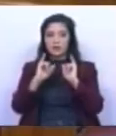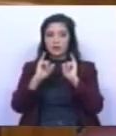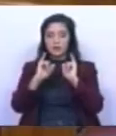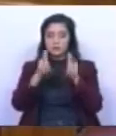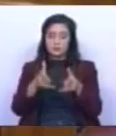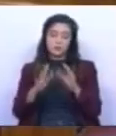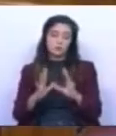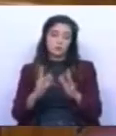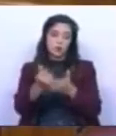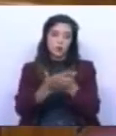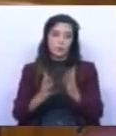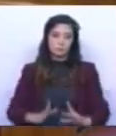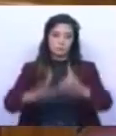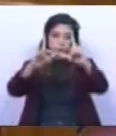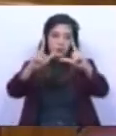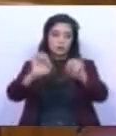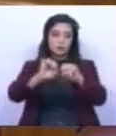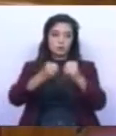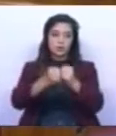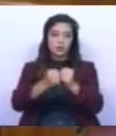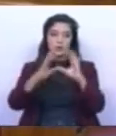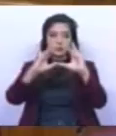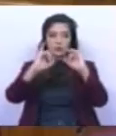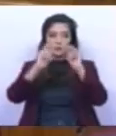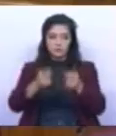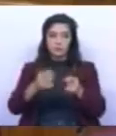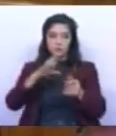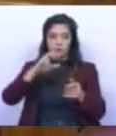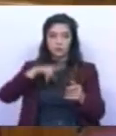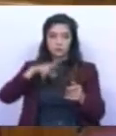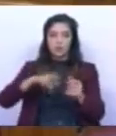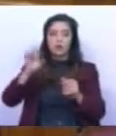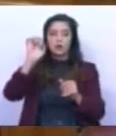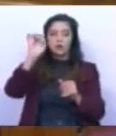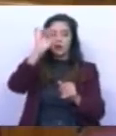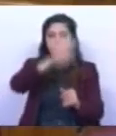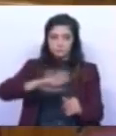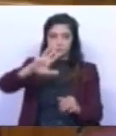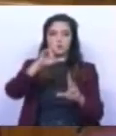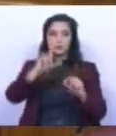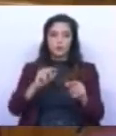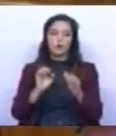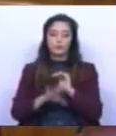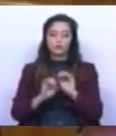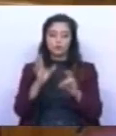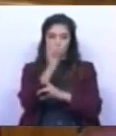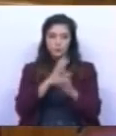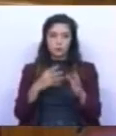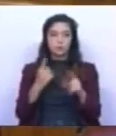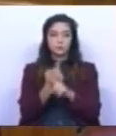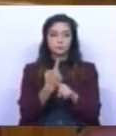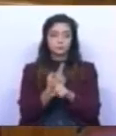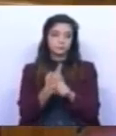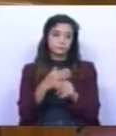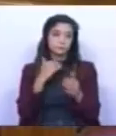e social, tanto ao nível do investimento nacional como também ao nível dos fundos europeus. Uma situação que tem acentuado o